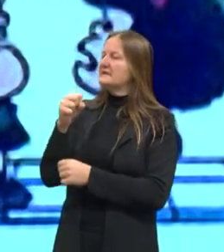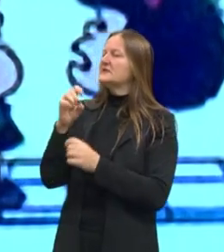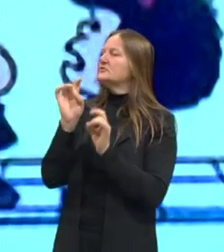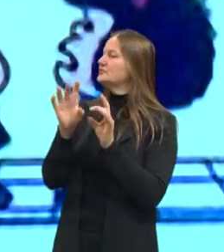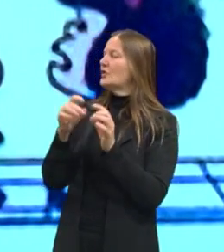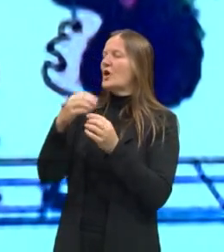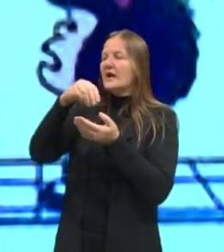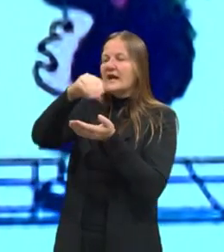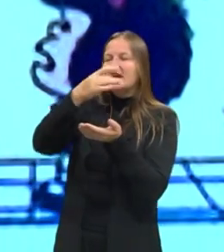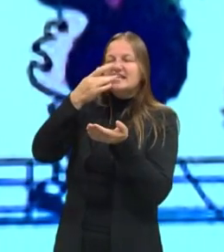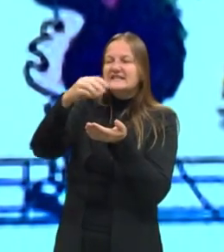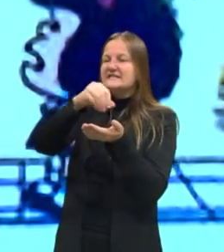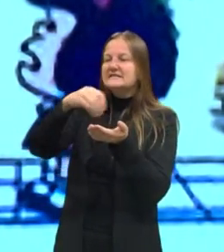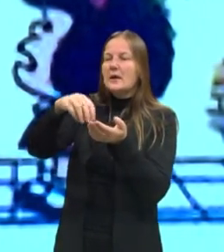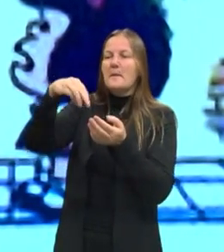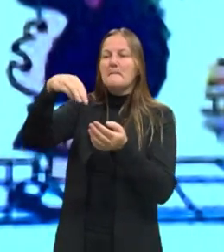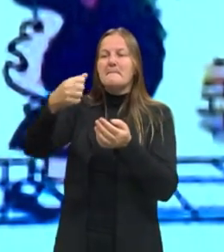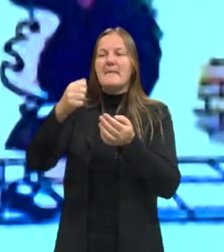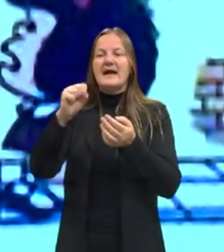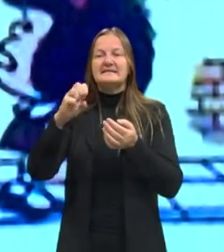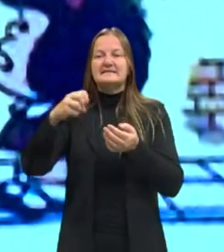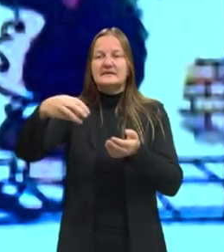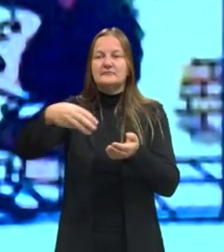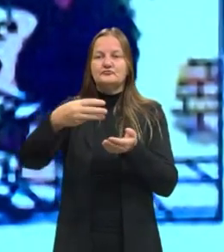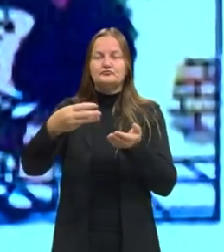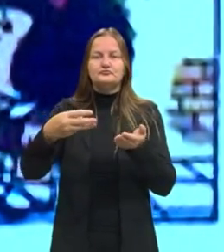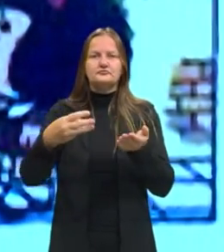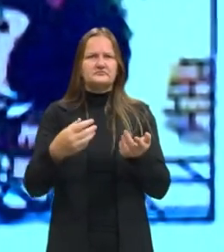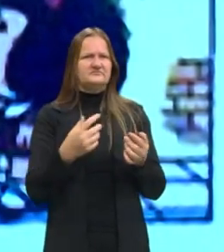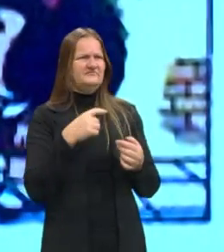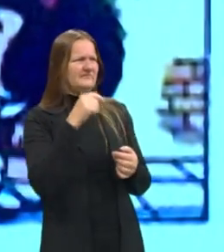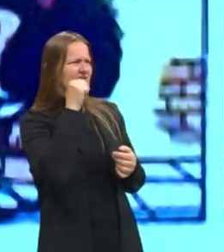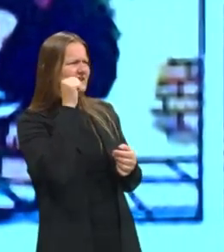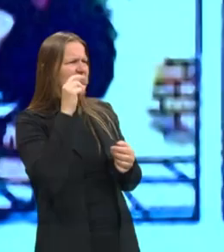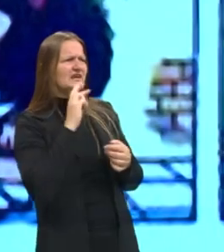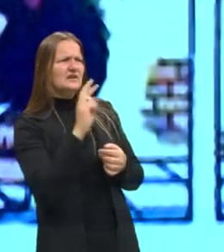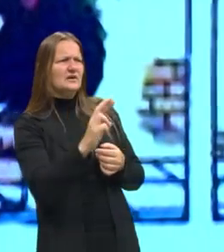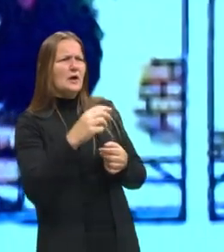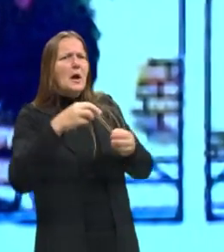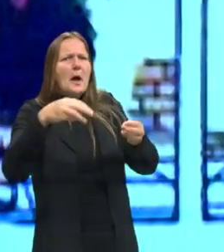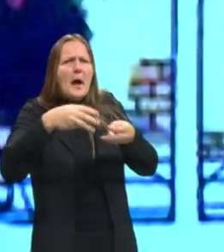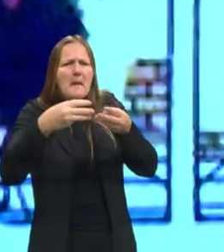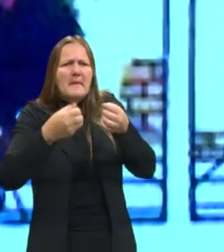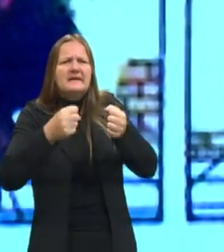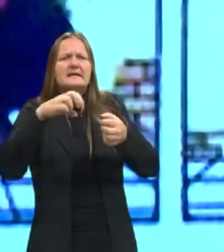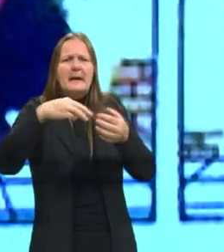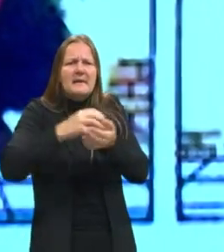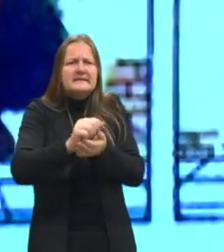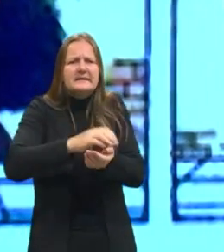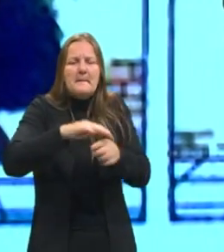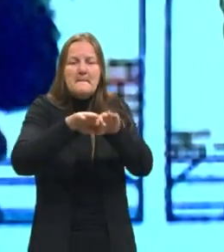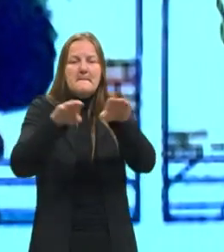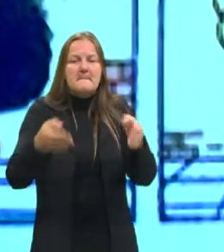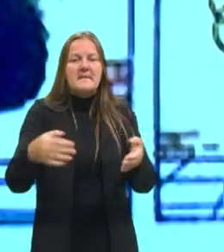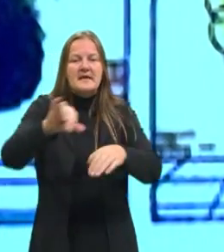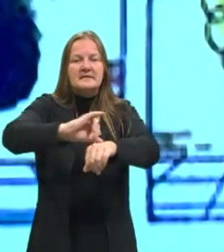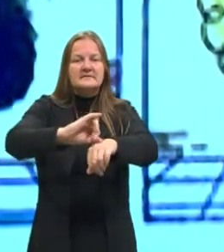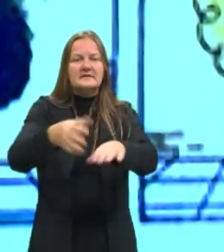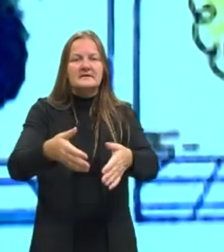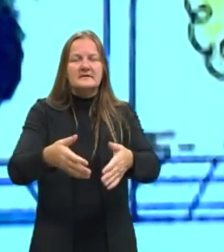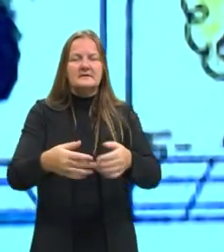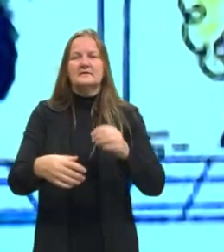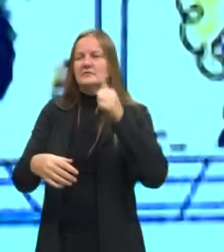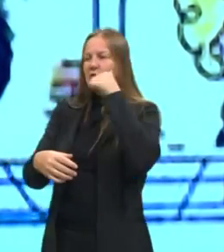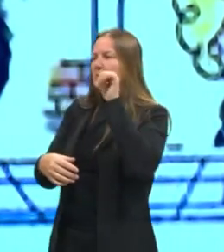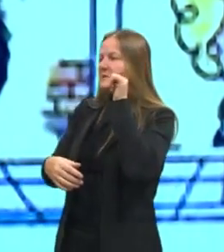e salga a massa. A Mafalda responde, amassa se amassa na mesa. A